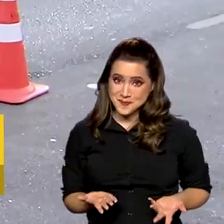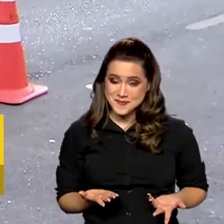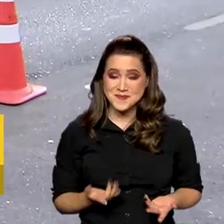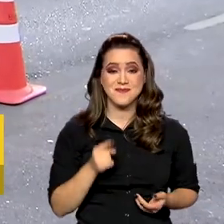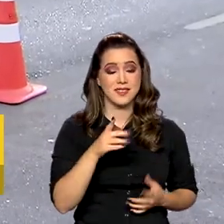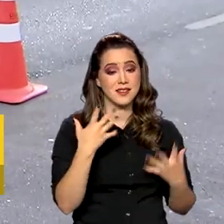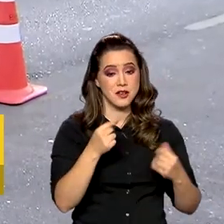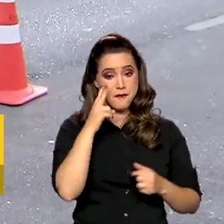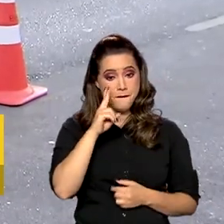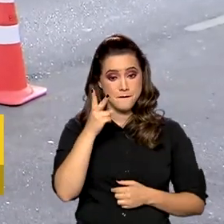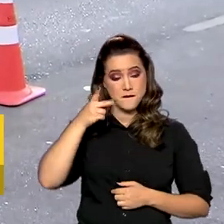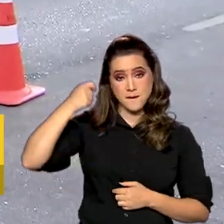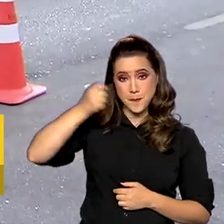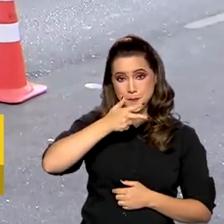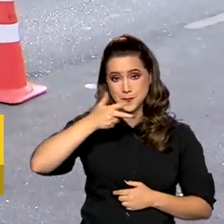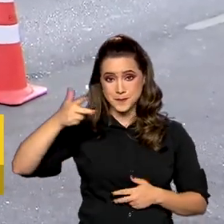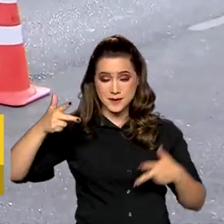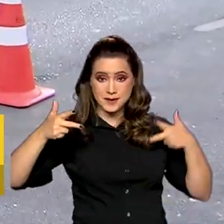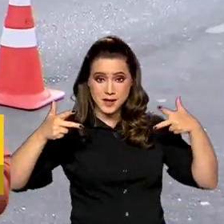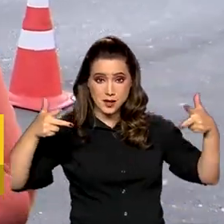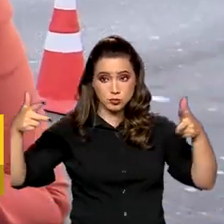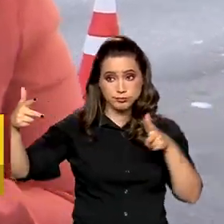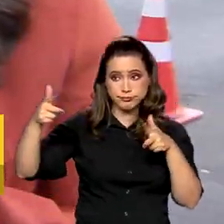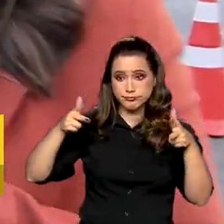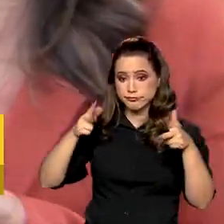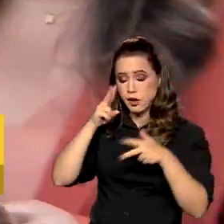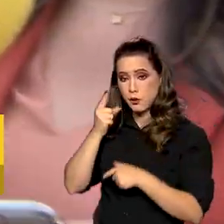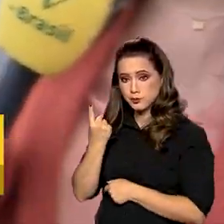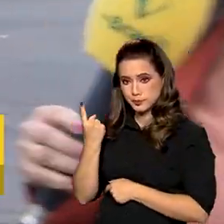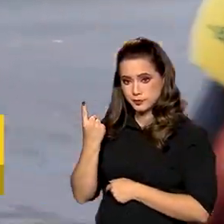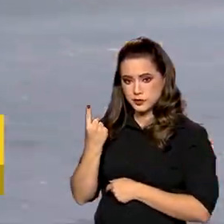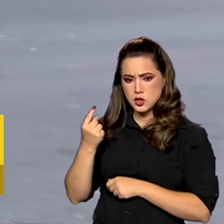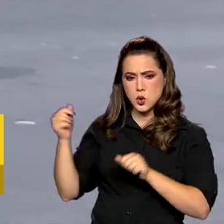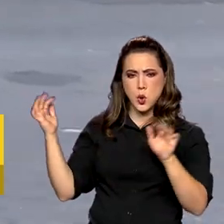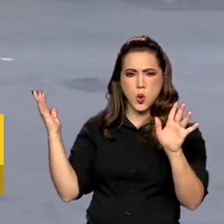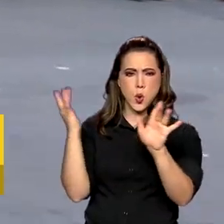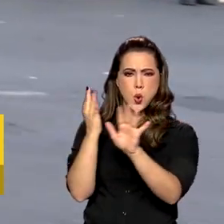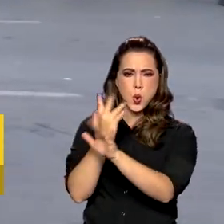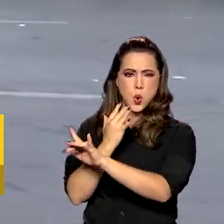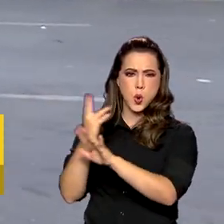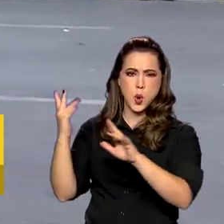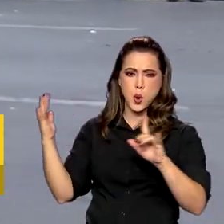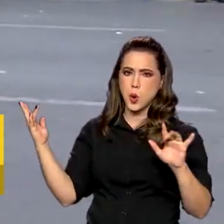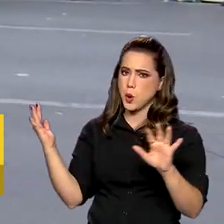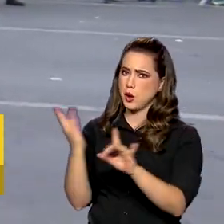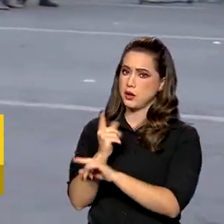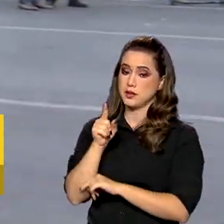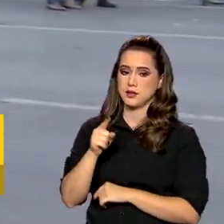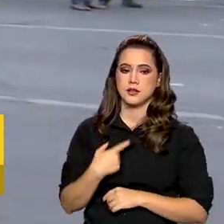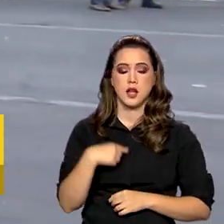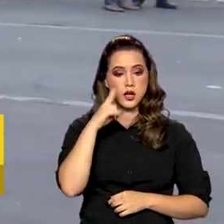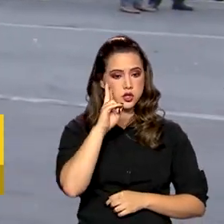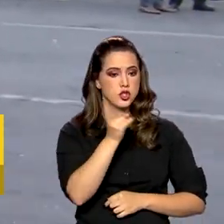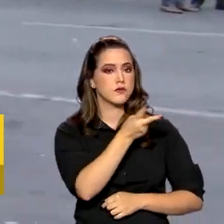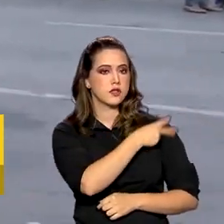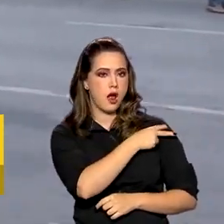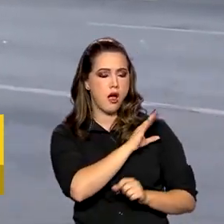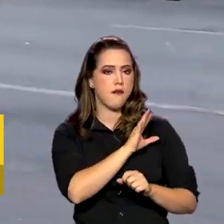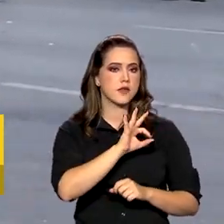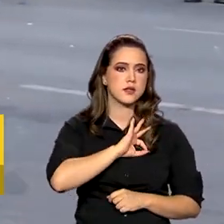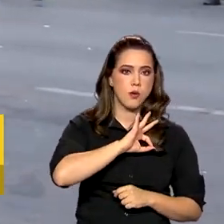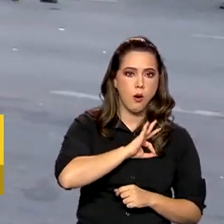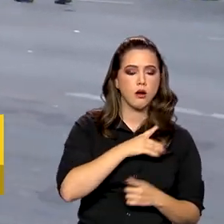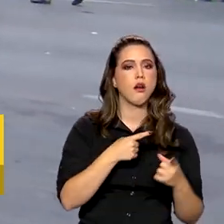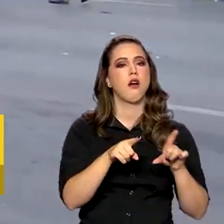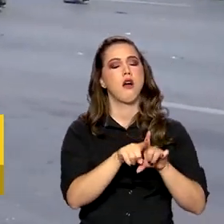repórter cinematográfico, Xandelli, mostrar para vocês como está a movimentação por aqui. Por enquanto, muitos seguranças, muitos policiais que estão